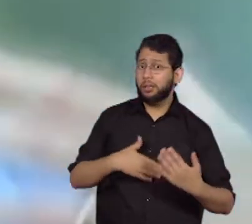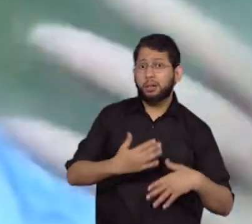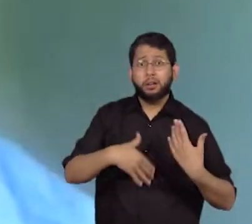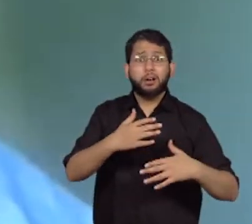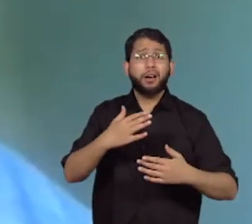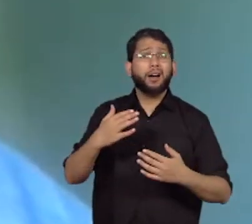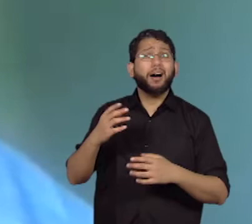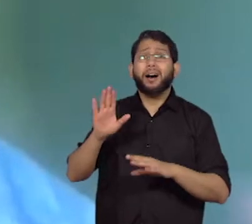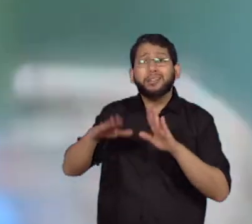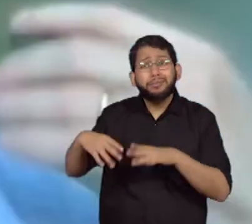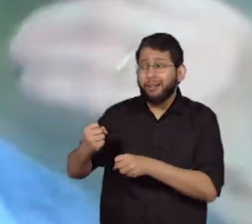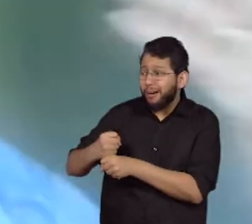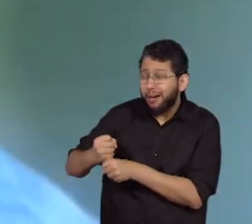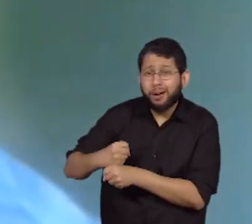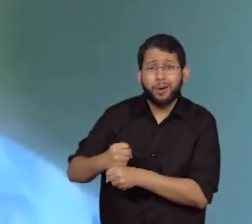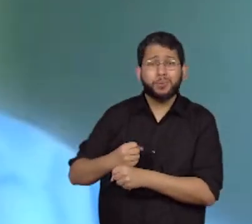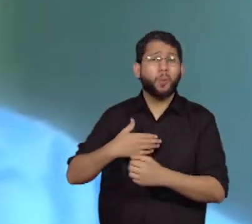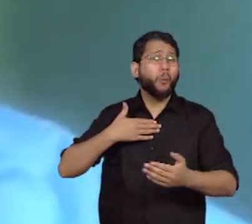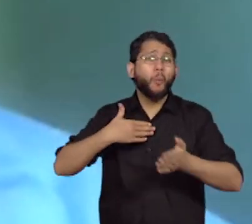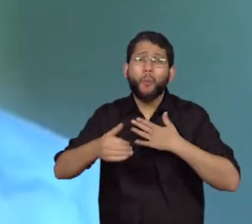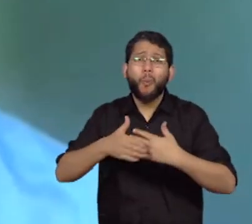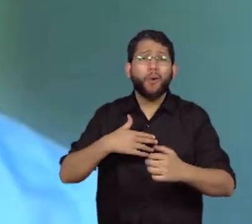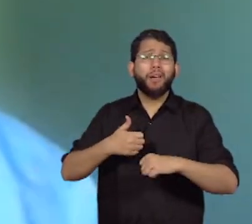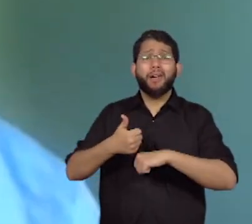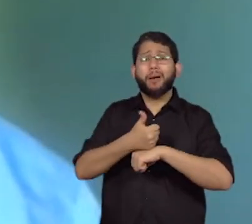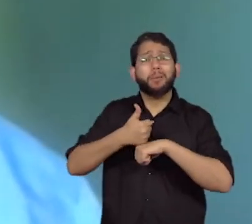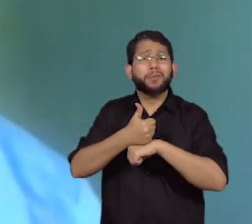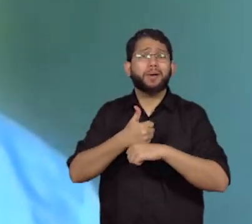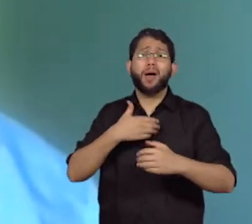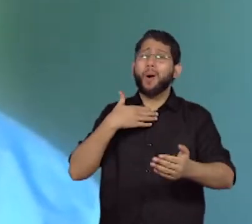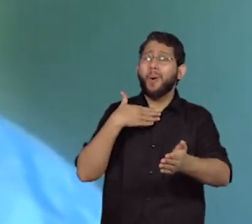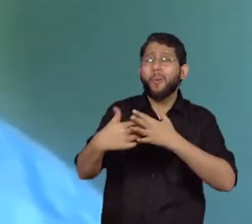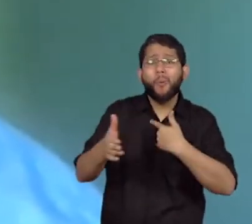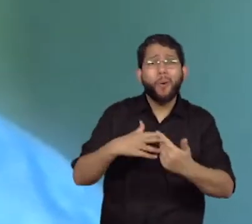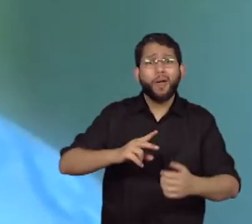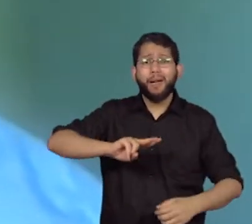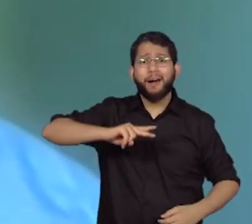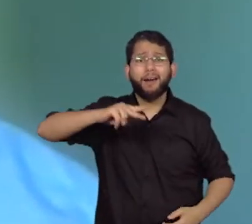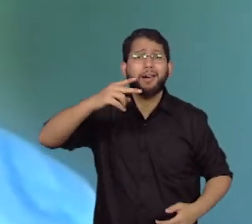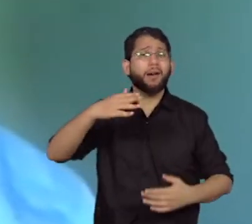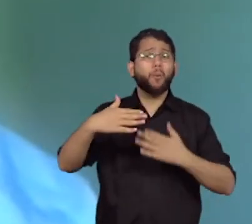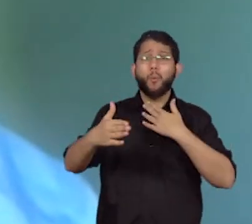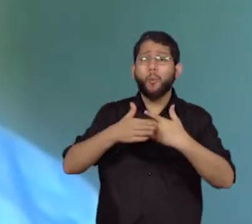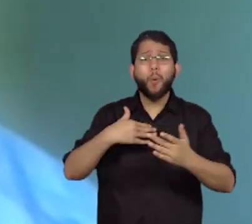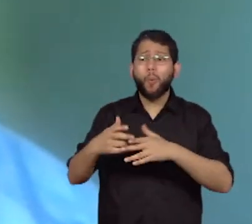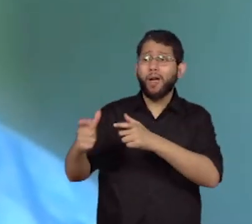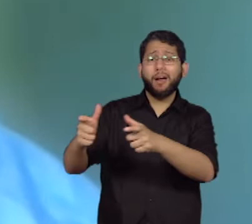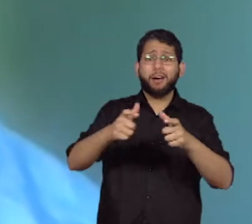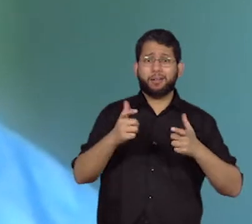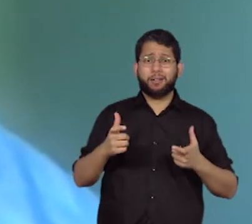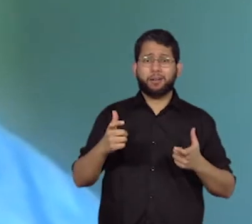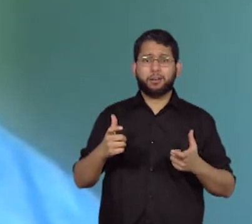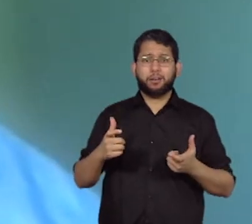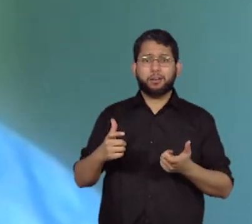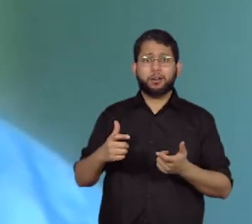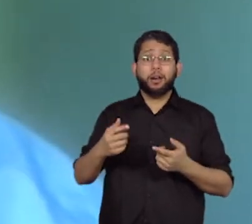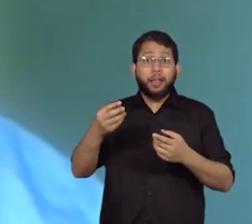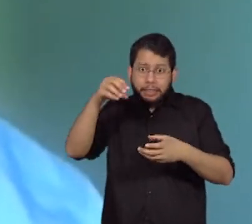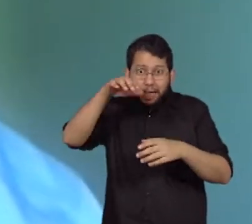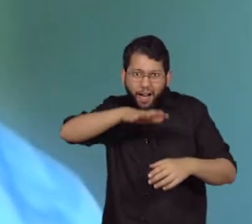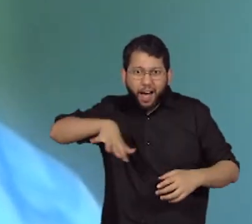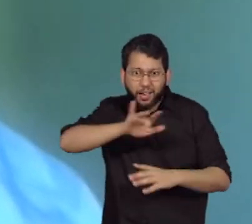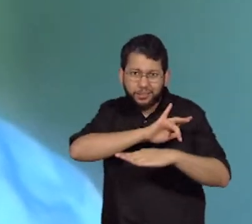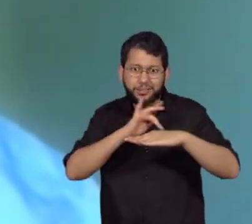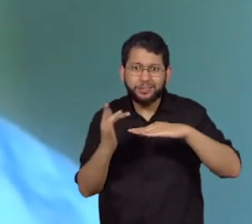estourar em qualquer carreira, em qualquer segmento, particularmente num segmento tão concorrido quanto o mundo digital,